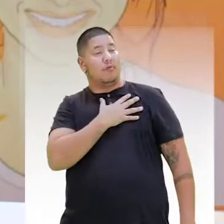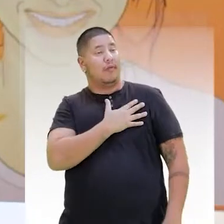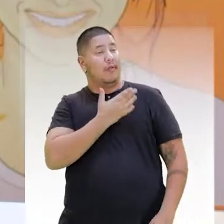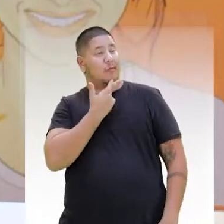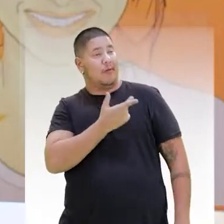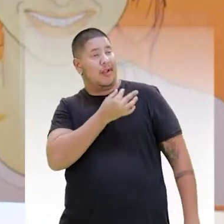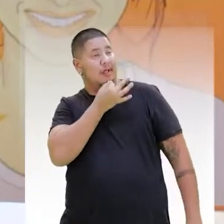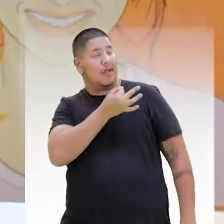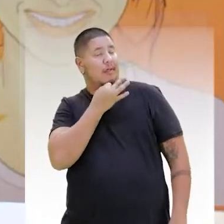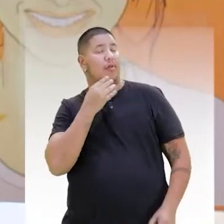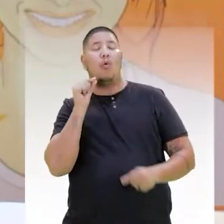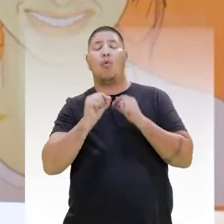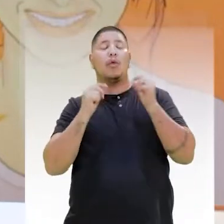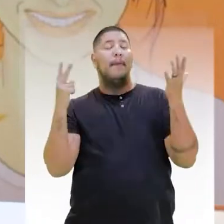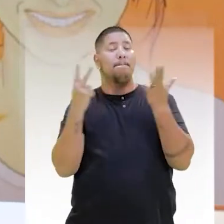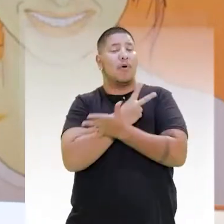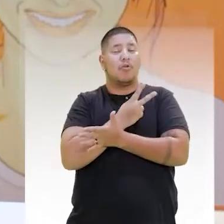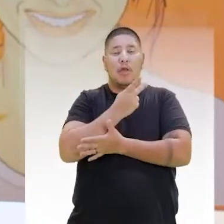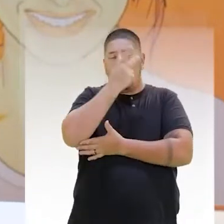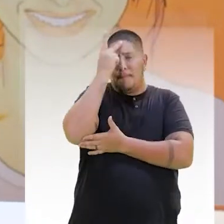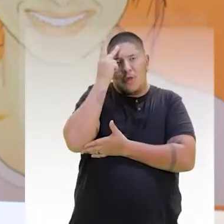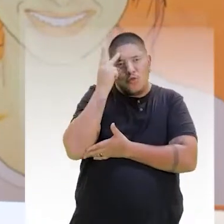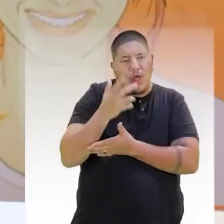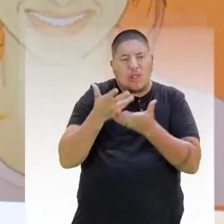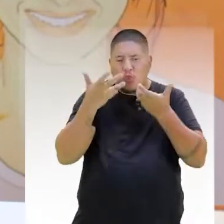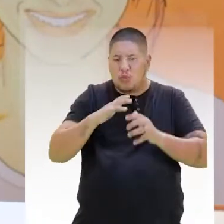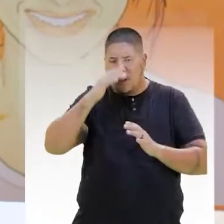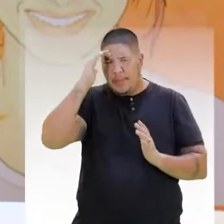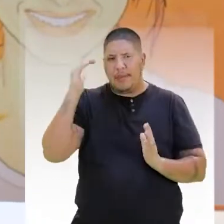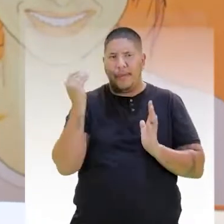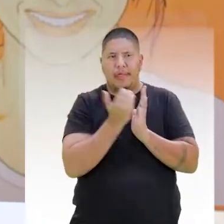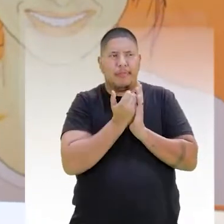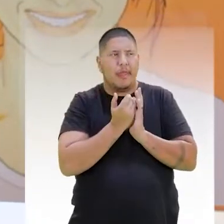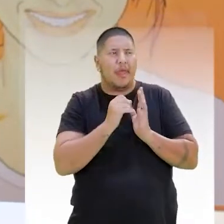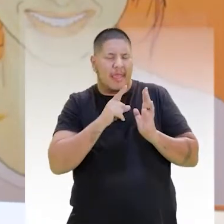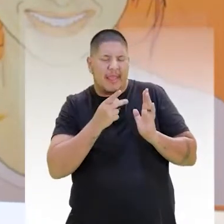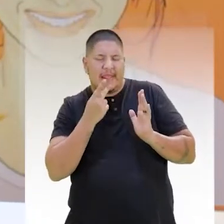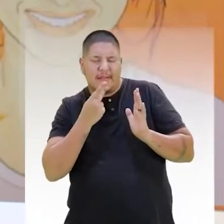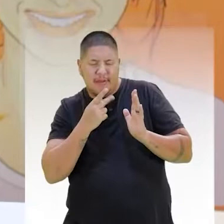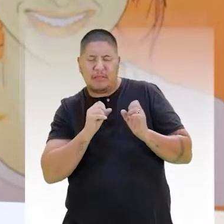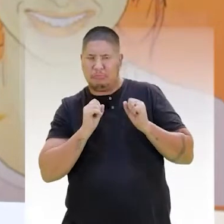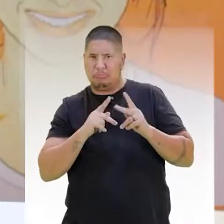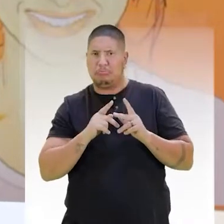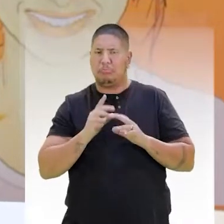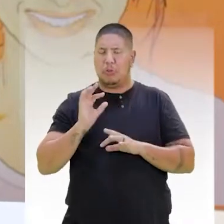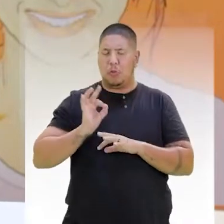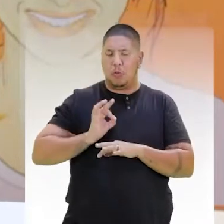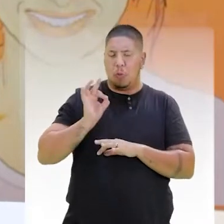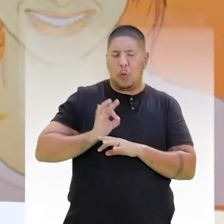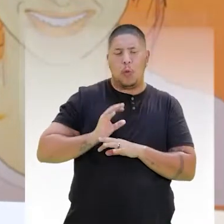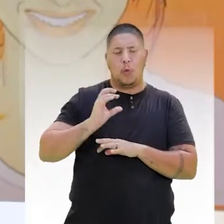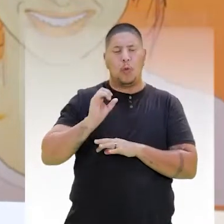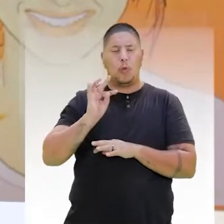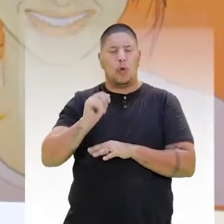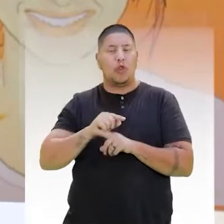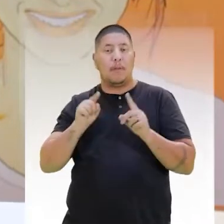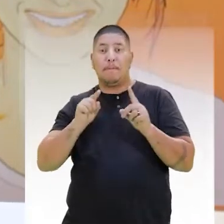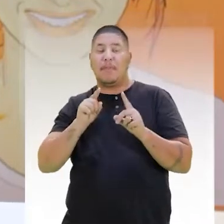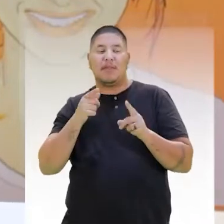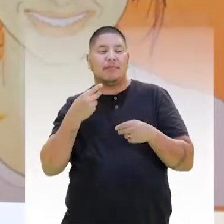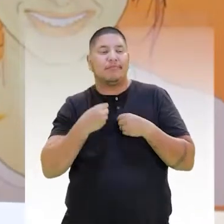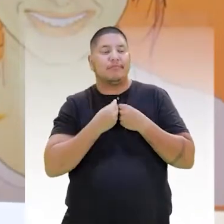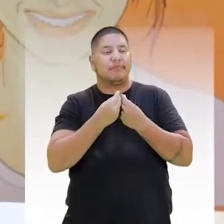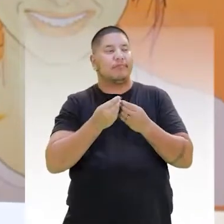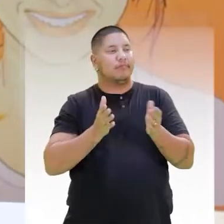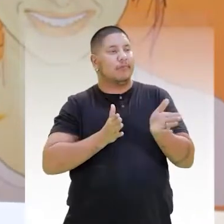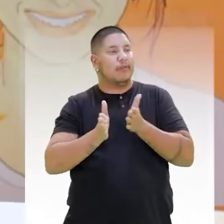o que pode acontecer com o empregador caso ele não cumpre. Ele cumpre ali a lei de cotas, né, a política de cotas, mas ele não